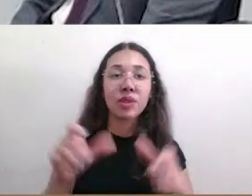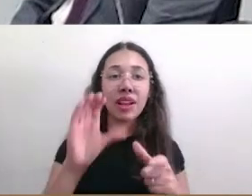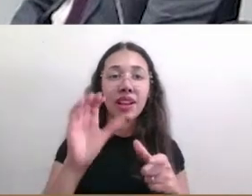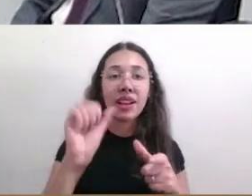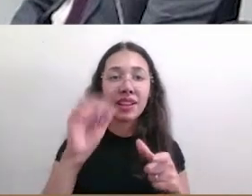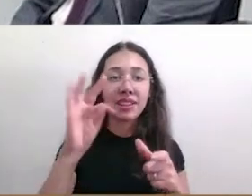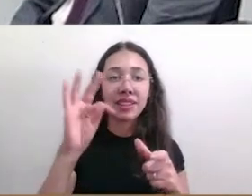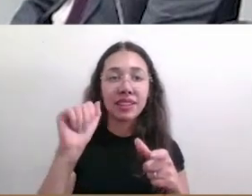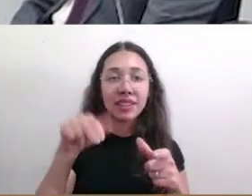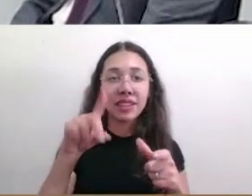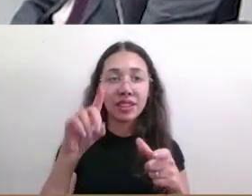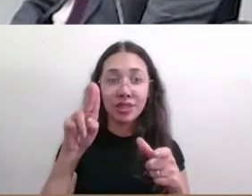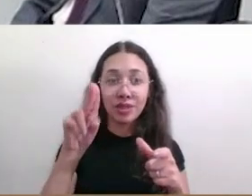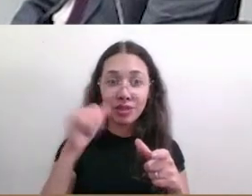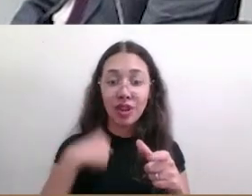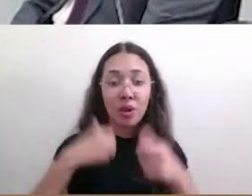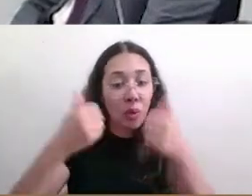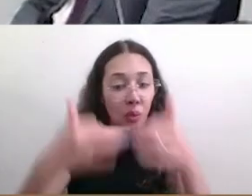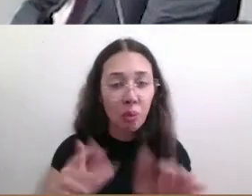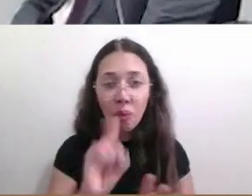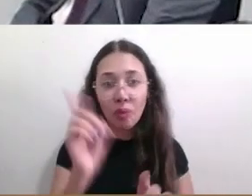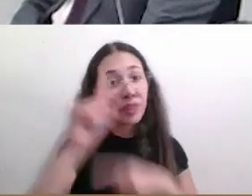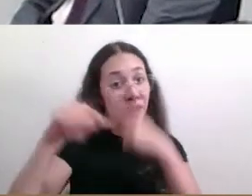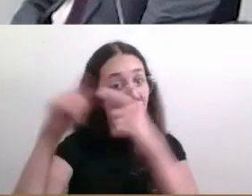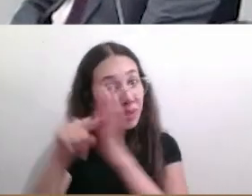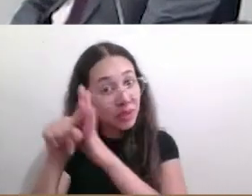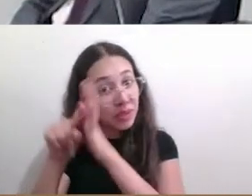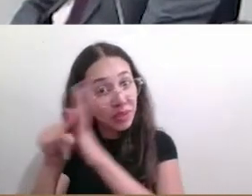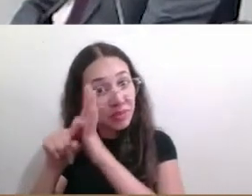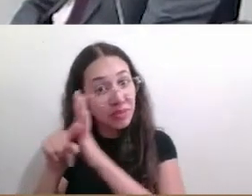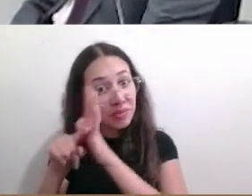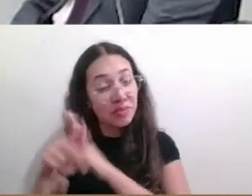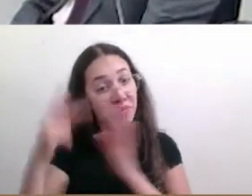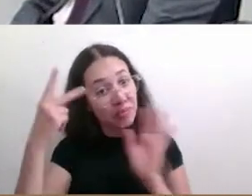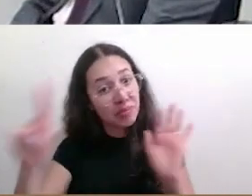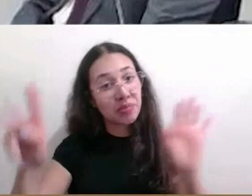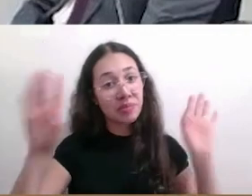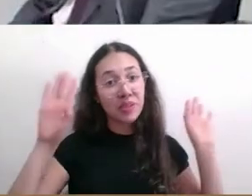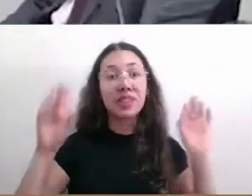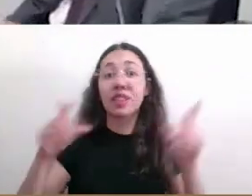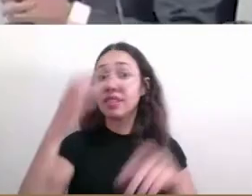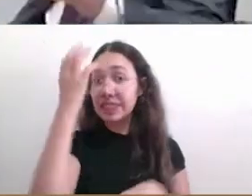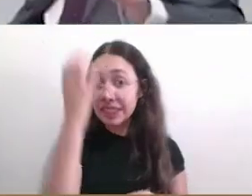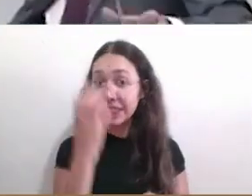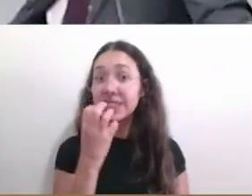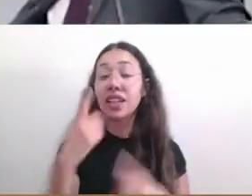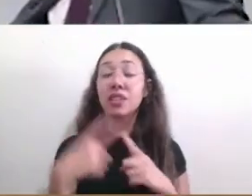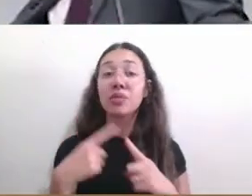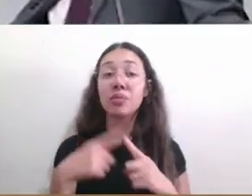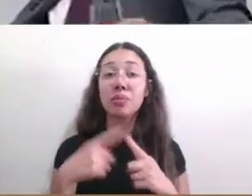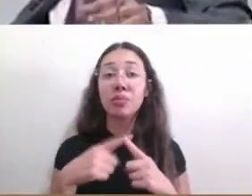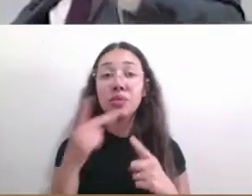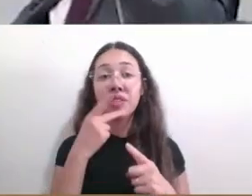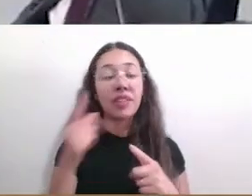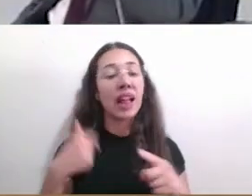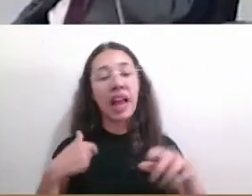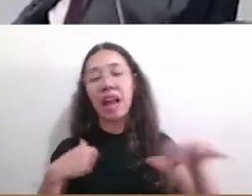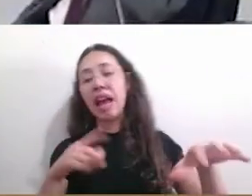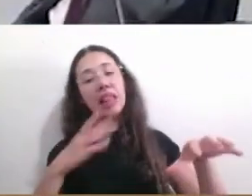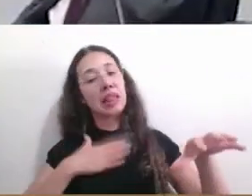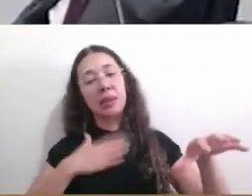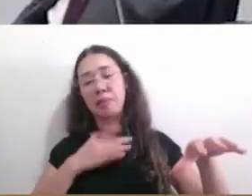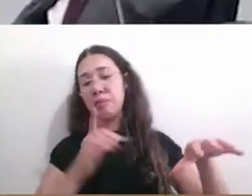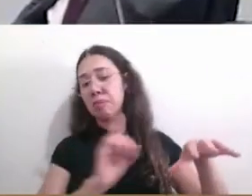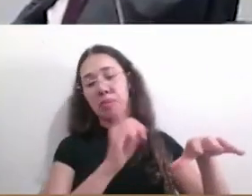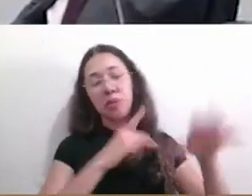mas depois vocês descobrem. Um caso sério em Catanduva por conta dessa questão. Não, toma que processo é teu, não é meu,